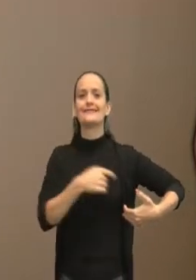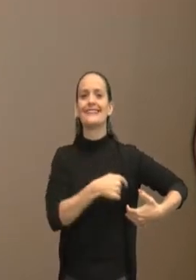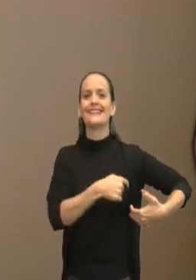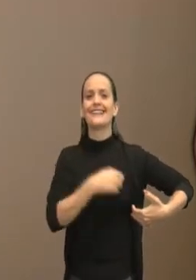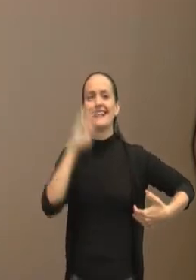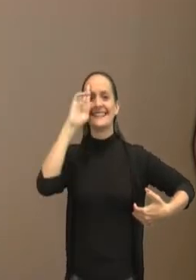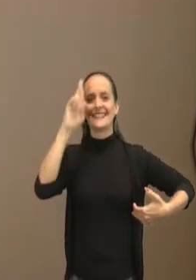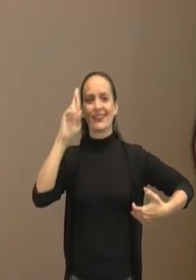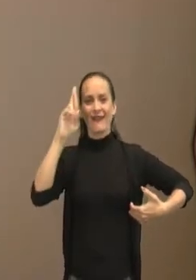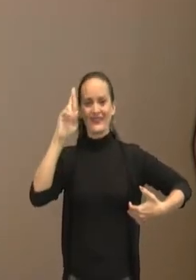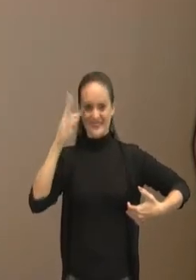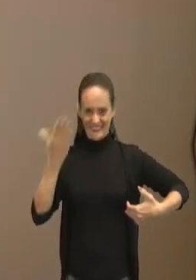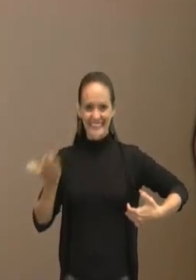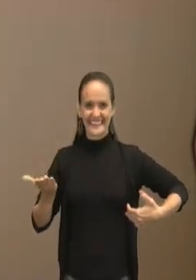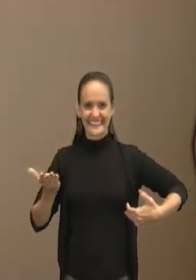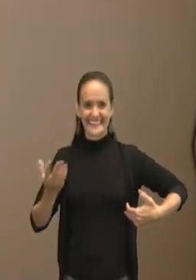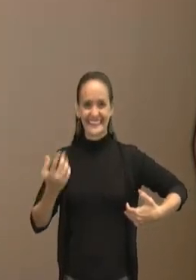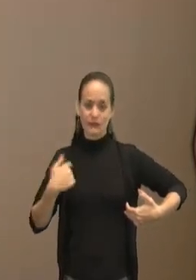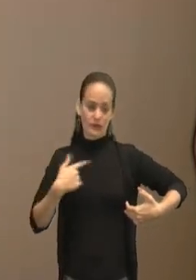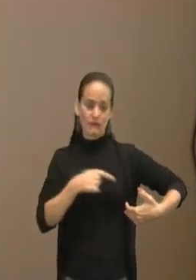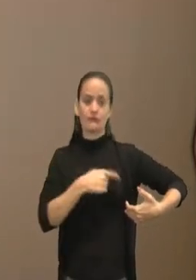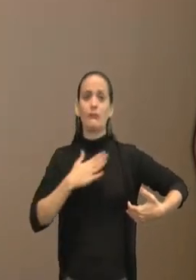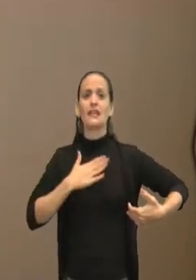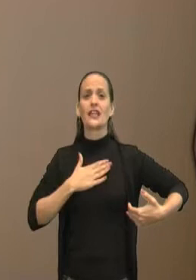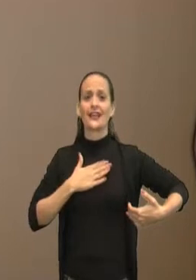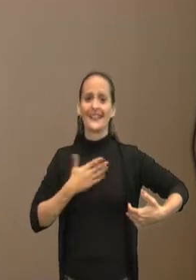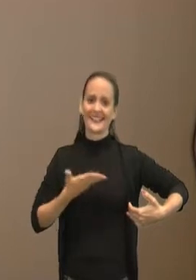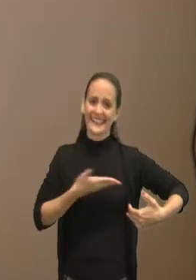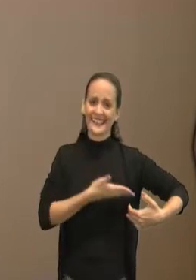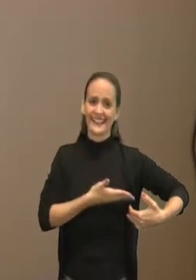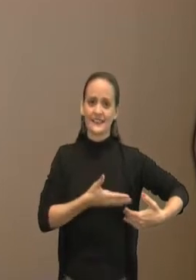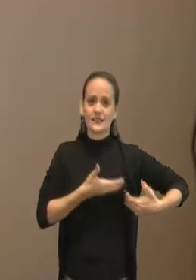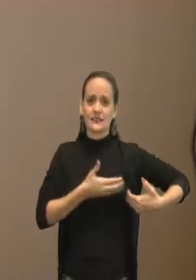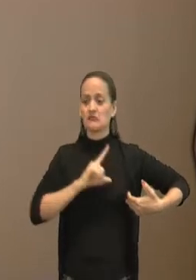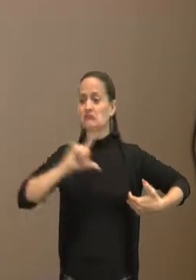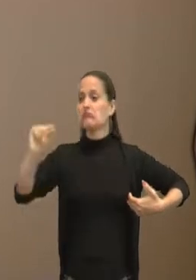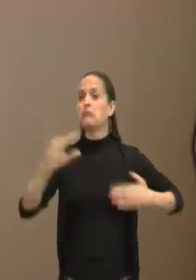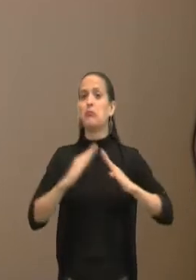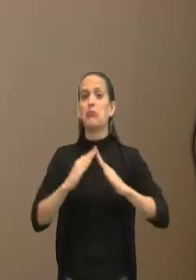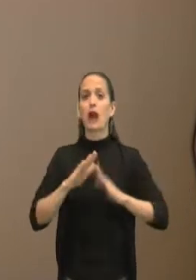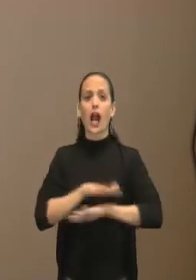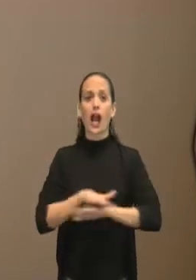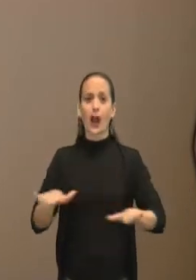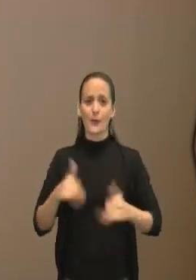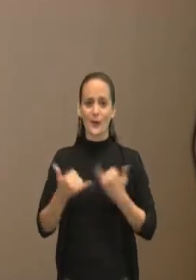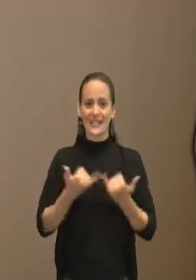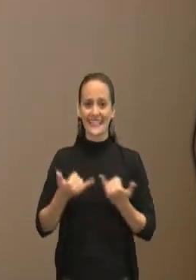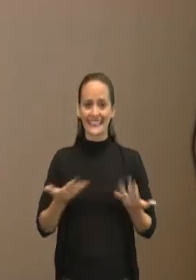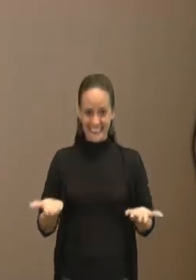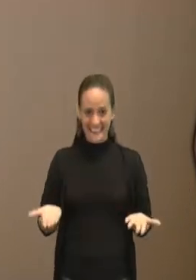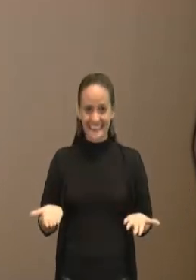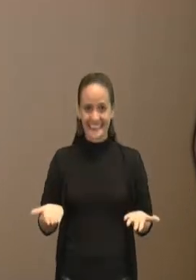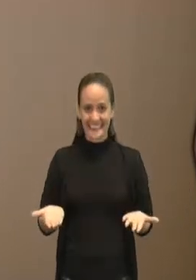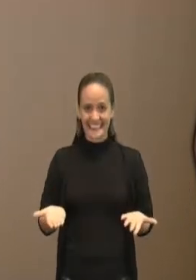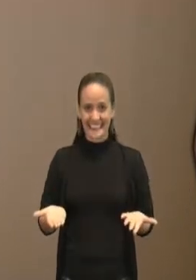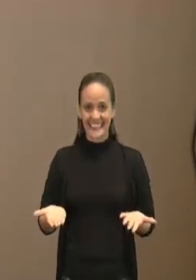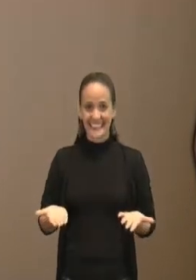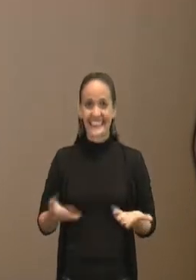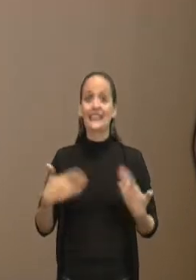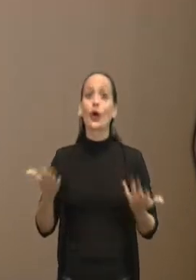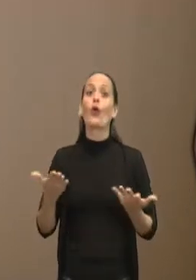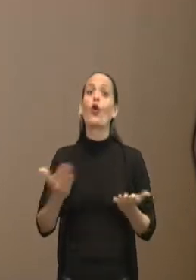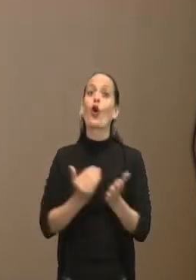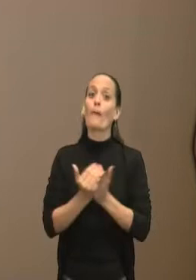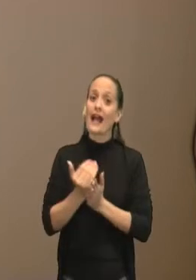time, porque ele é o dono da bola. Se ele pega a bola e vai embora para casa, acabou o futebol, e o futebol só começa na hora que ele